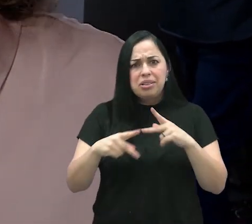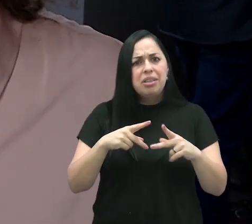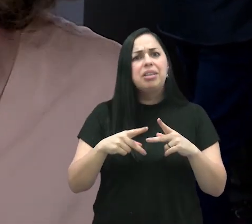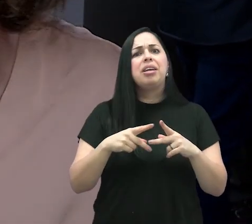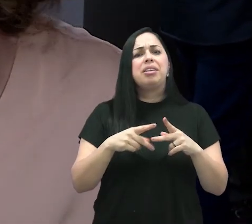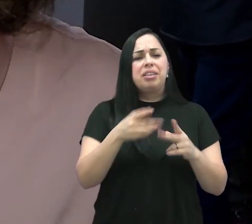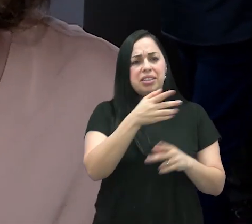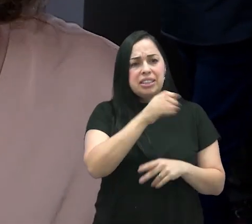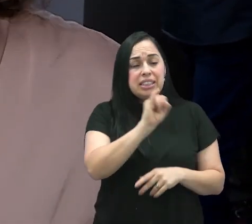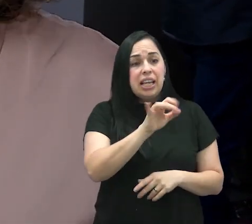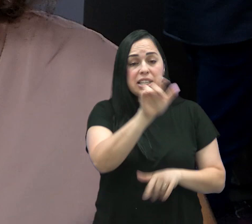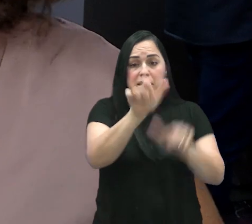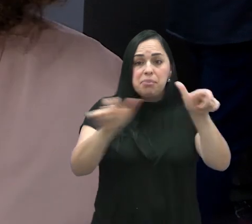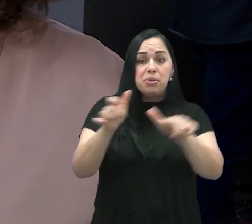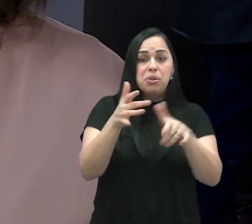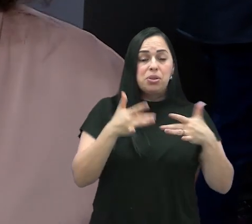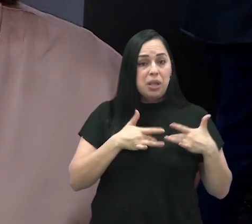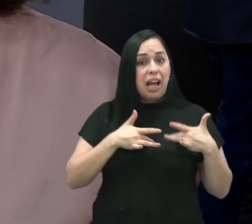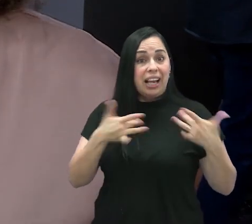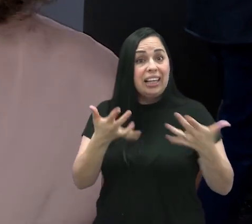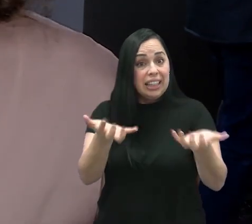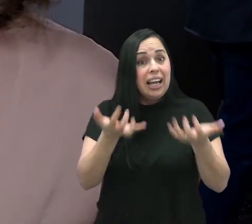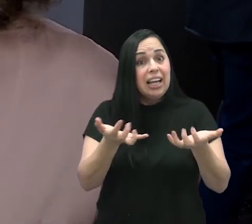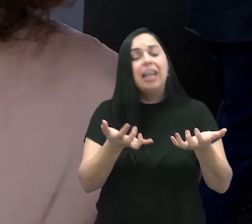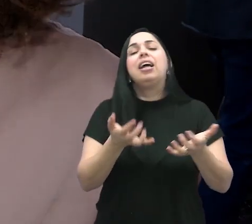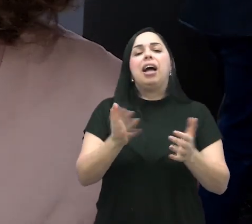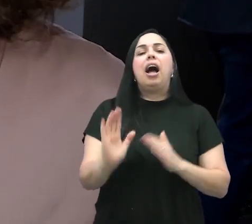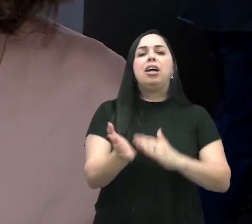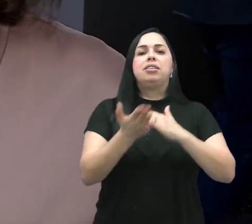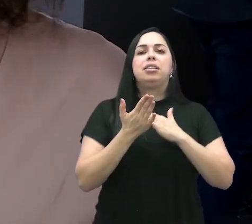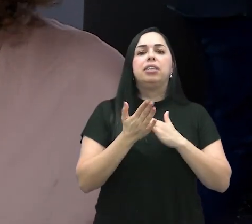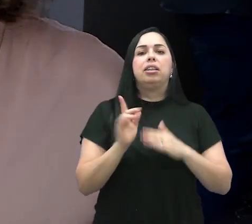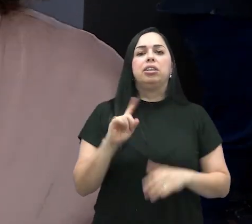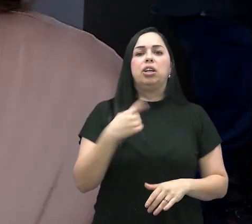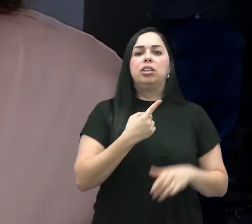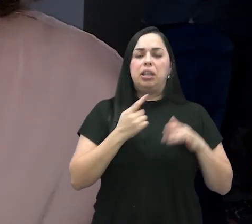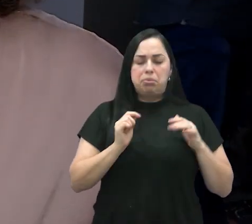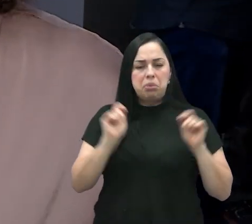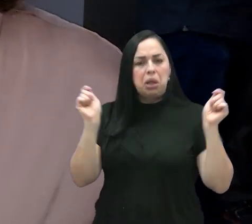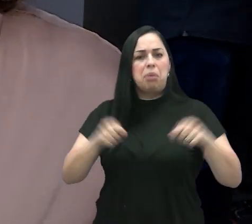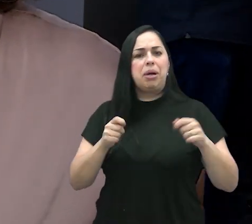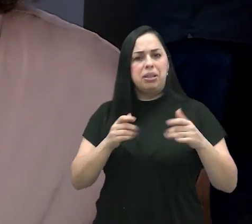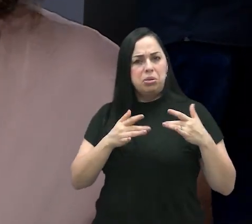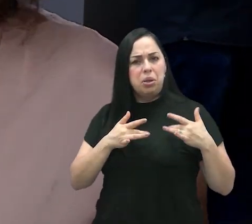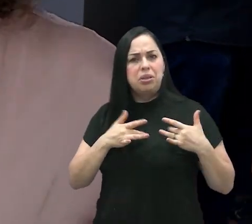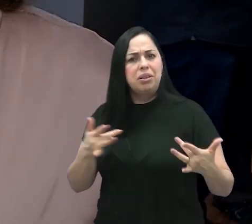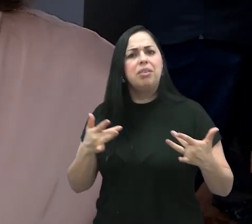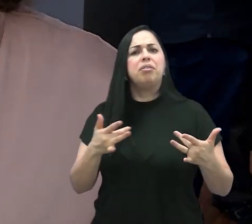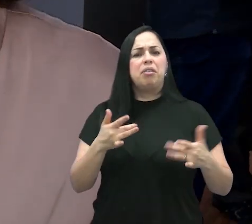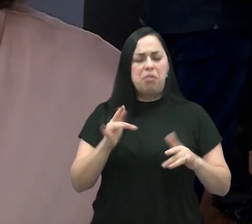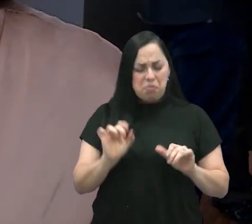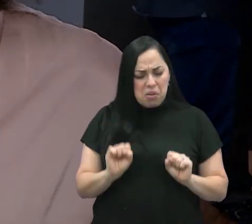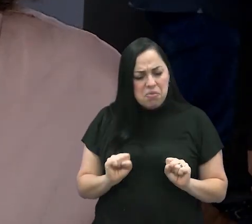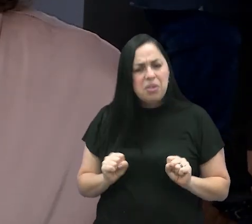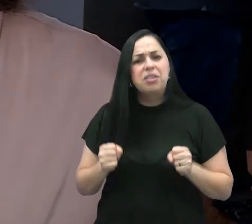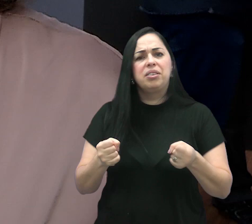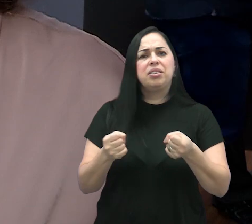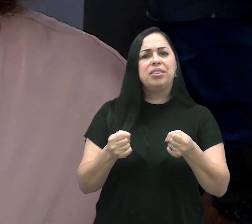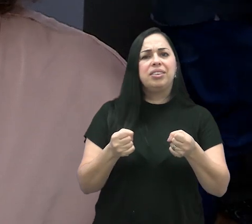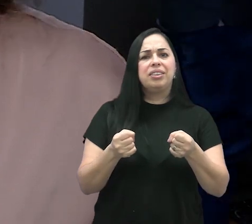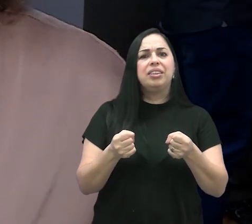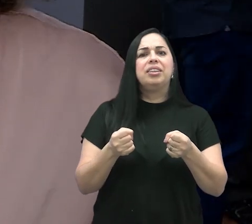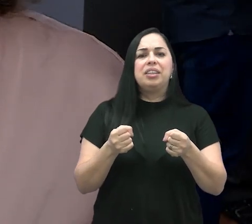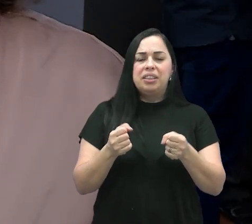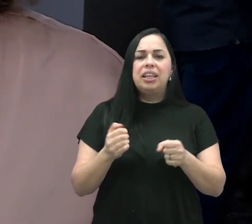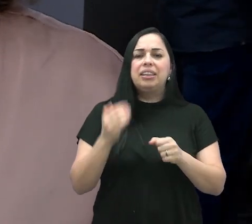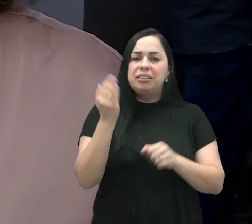José é muito perseverante quando ele quer fazer doação, quando ele quer ser solidário, ele é. Então, assim, nós temos capacidade de doação. Vamos nos reunir, vamos fazer uma